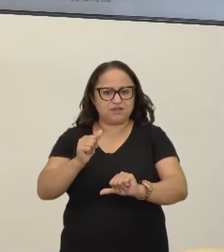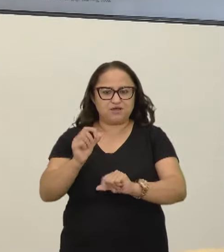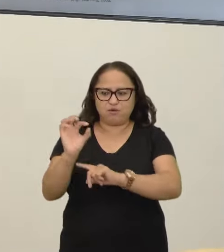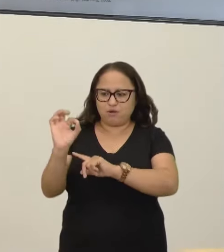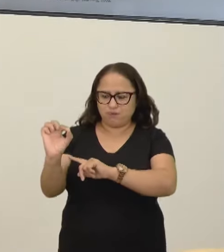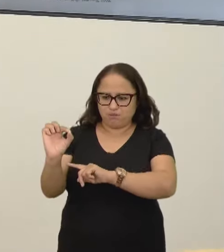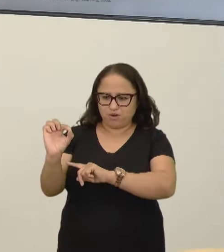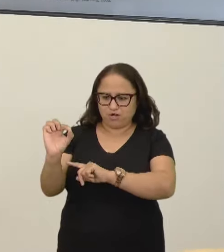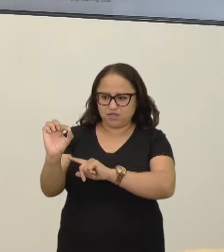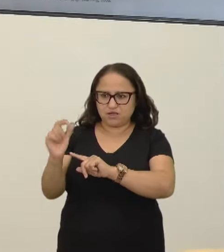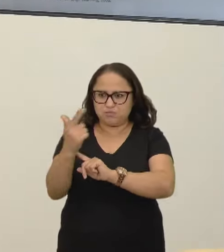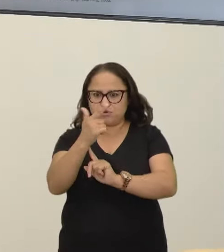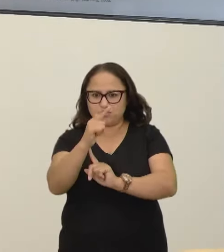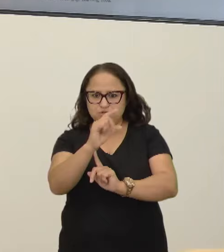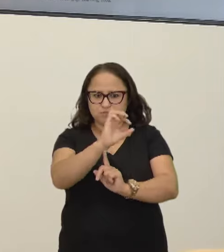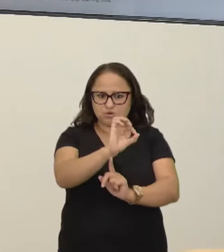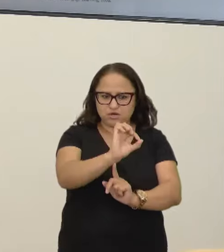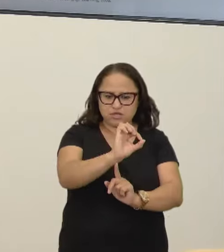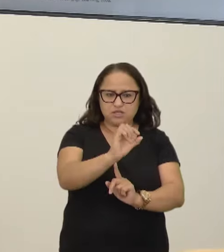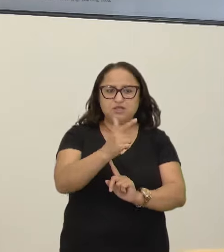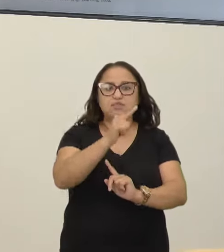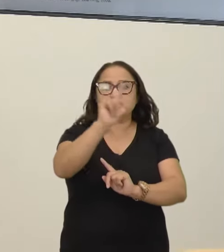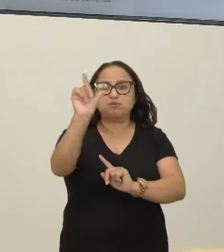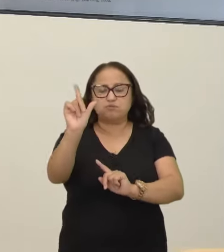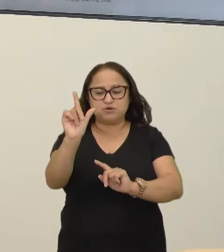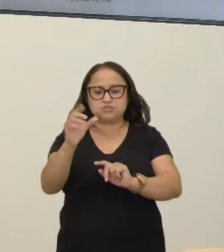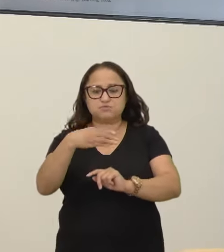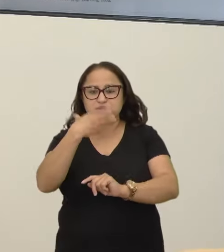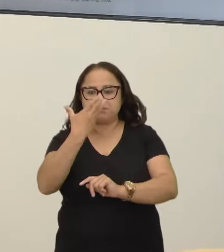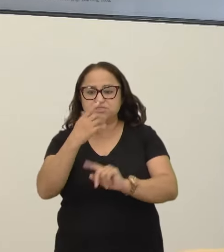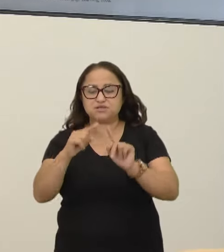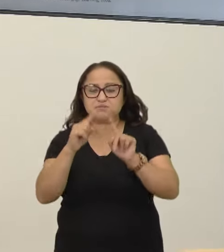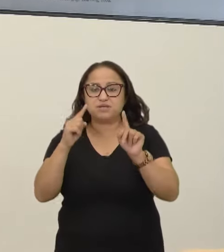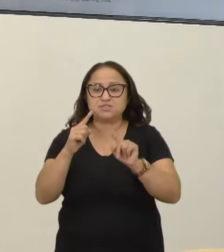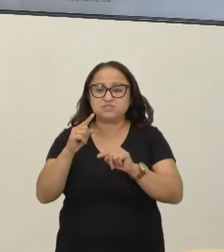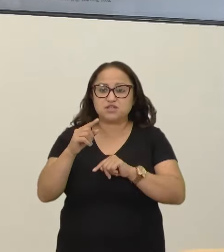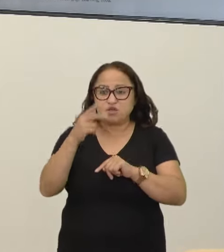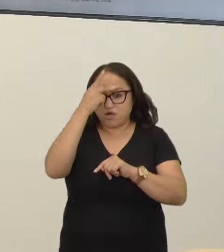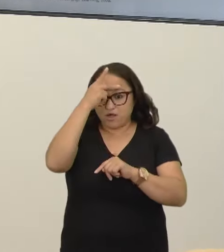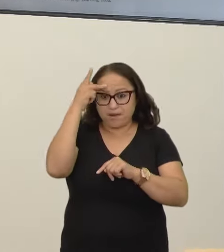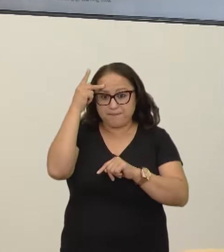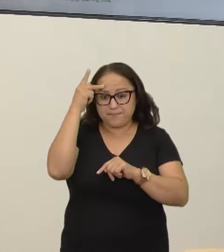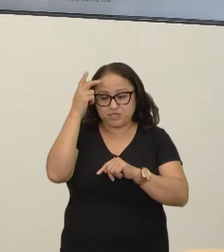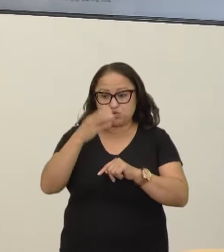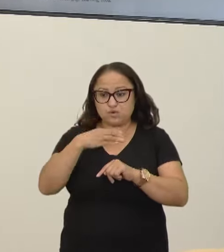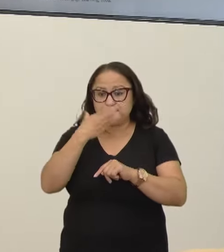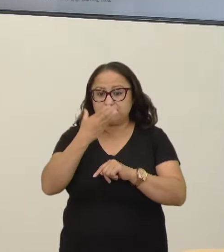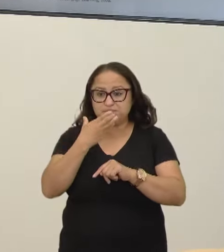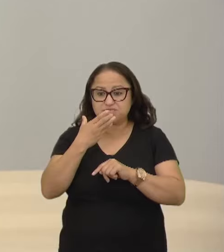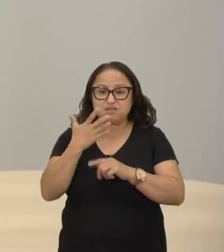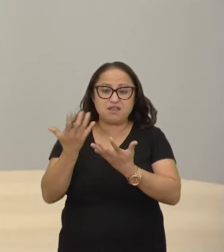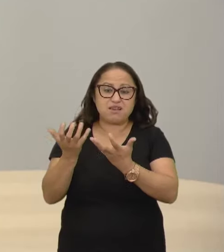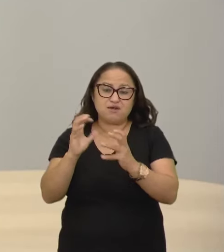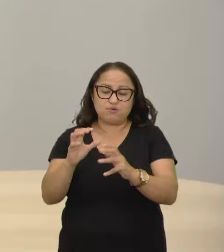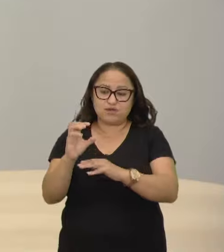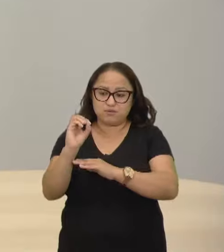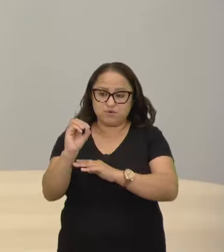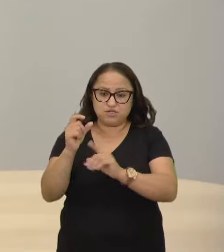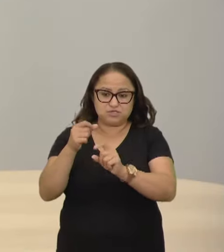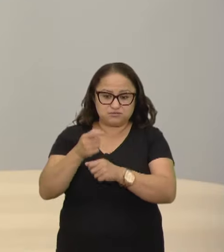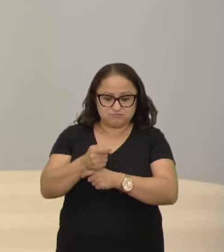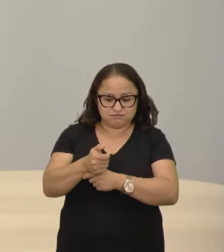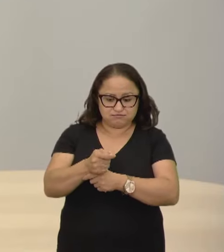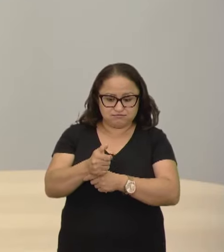pela bolinha, depois para trocar com a maçã. Mas e se o cara aqui da maçã não quisesse a bolinha de gude? Pois é, sem contar que numa